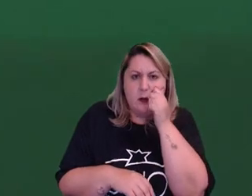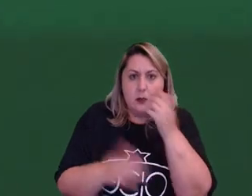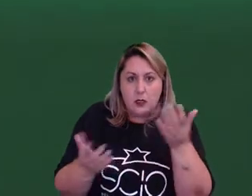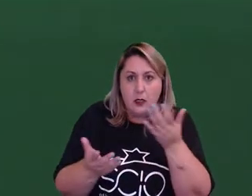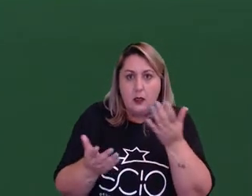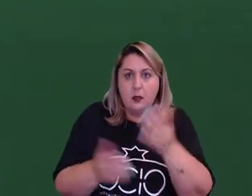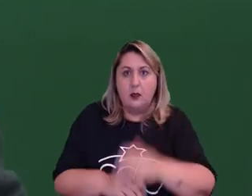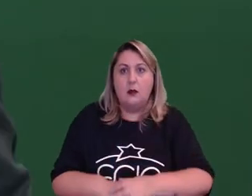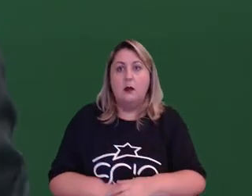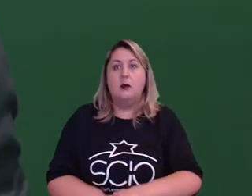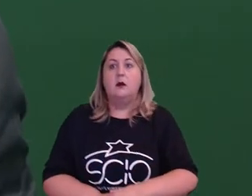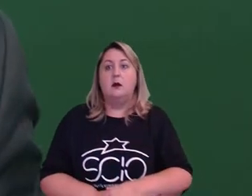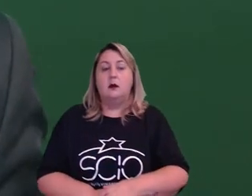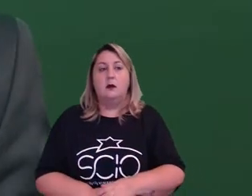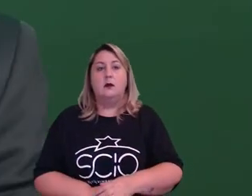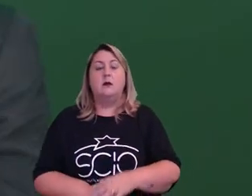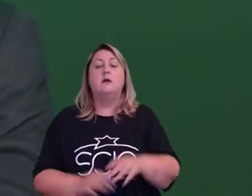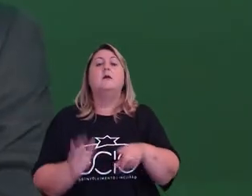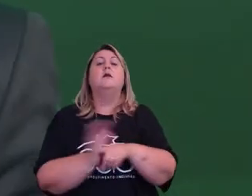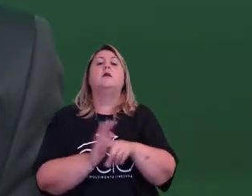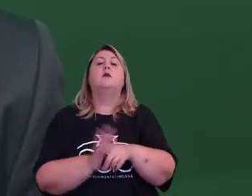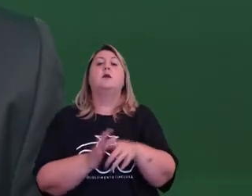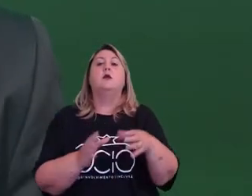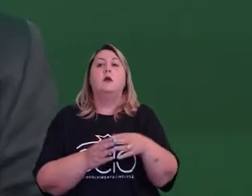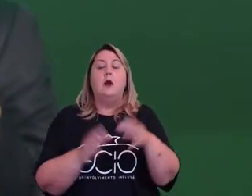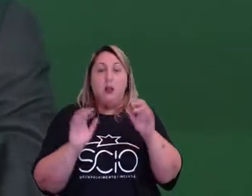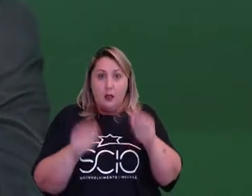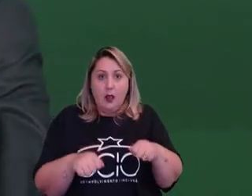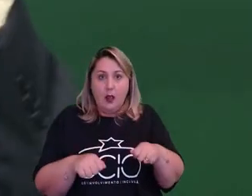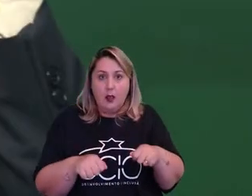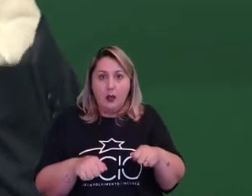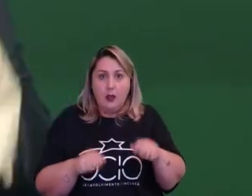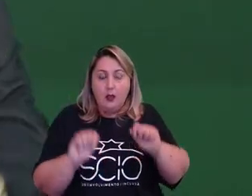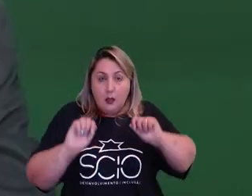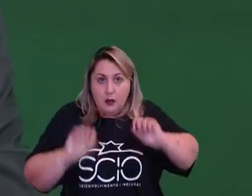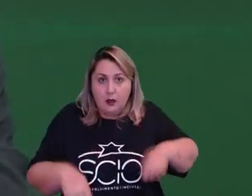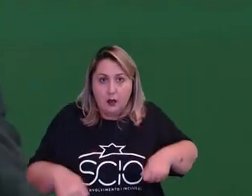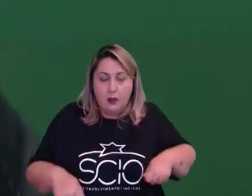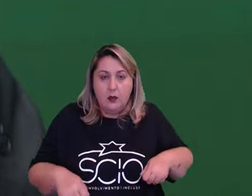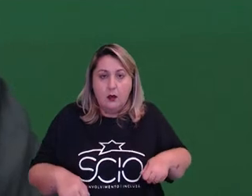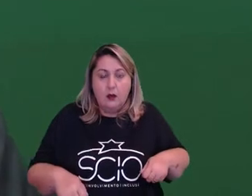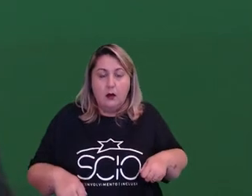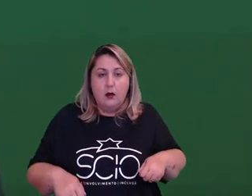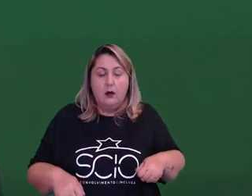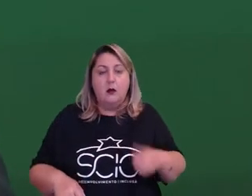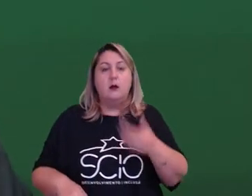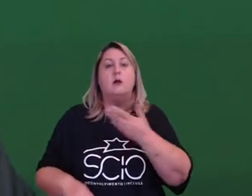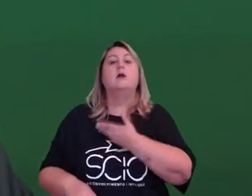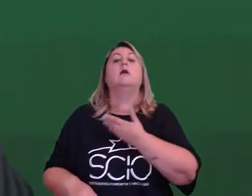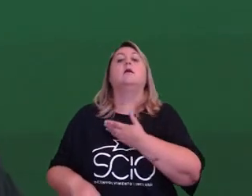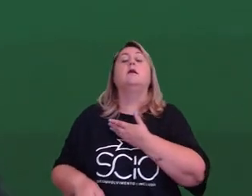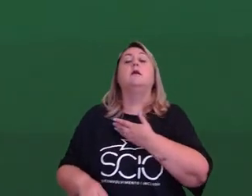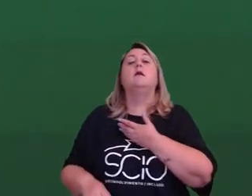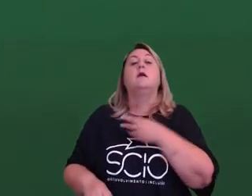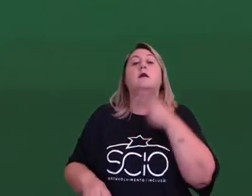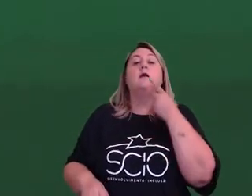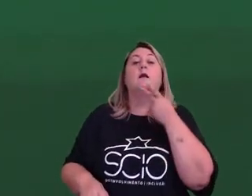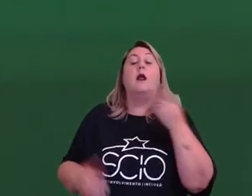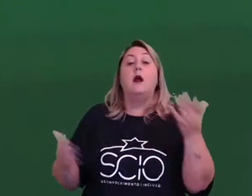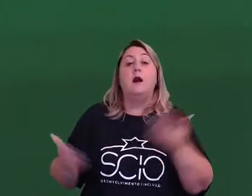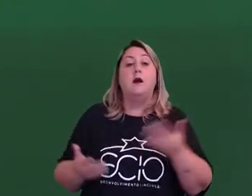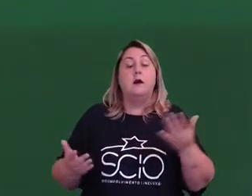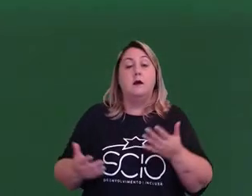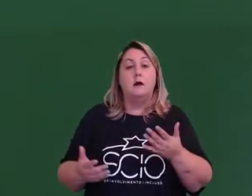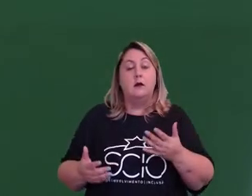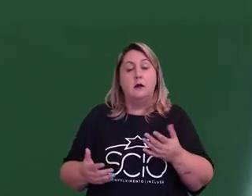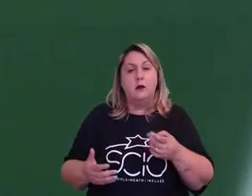agora. Pergunto aí para minha equipe, é possível? É possível vocês colocarem um amigo para falar comigo agora?